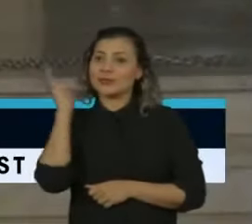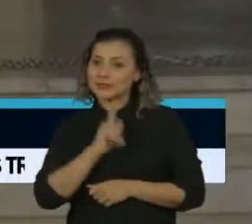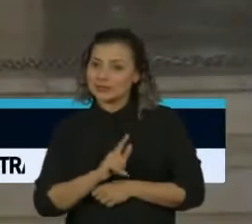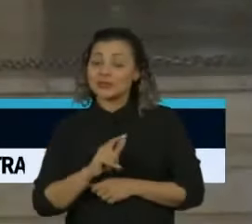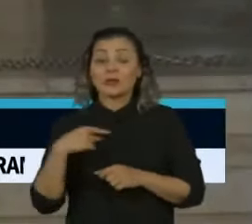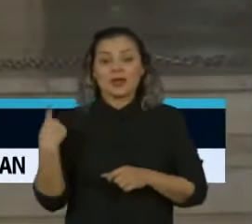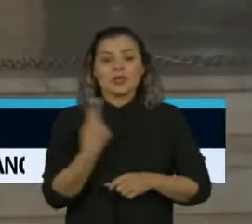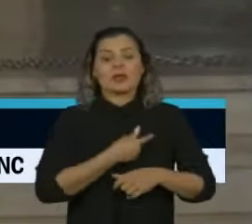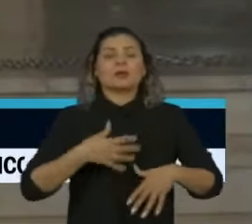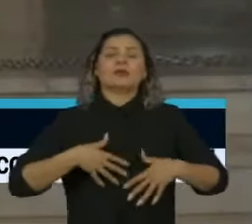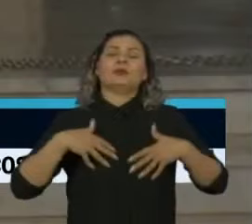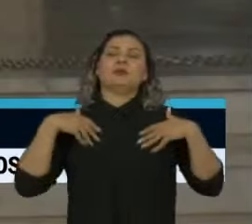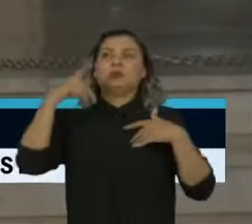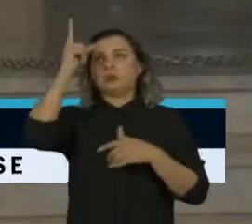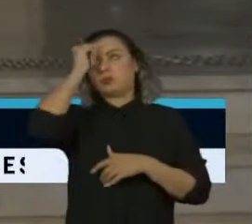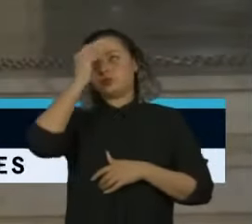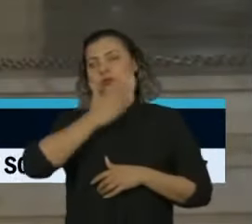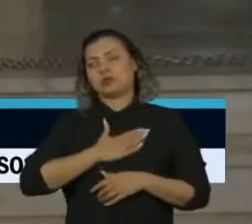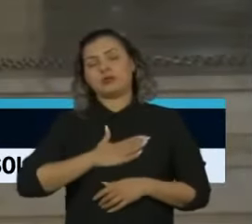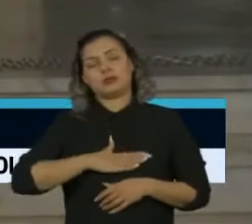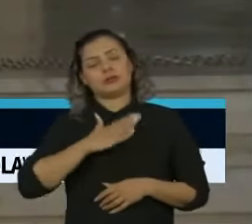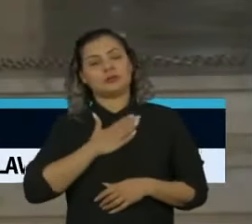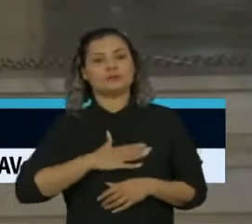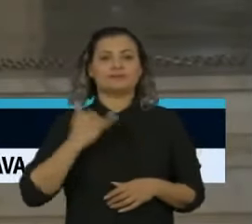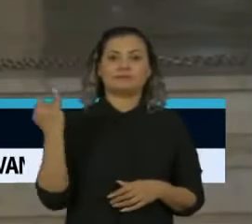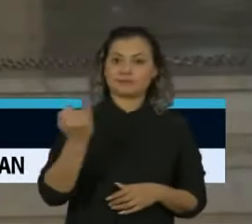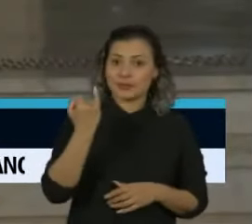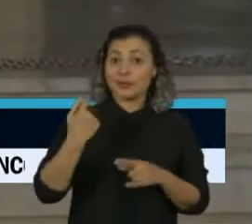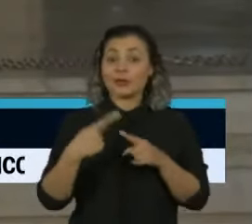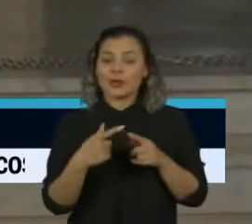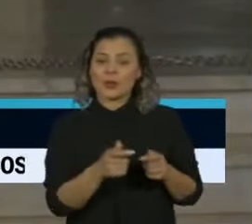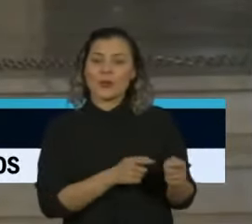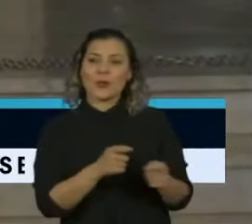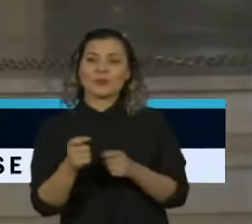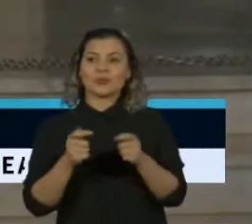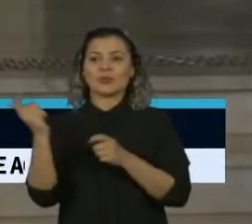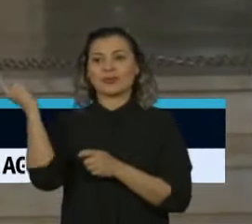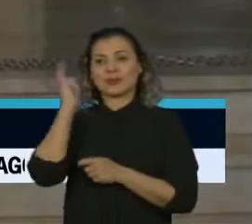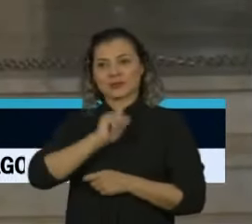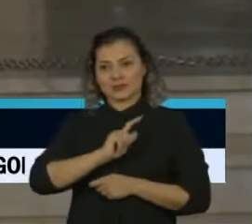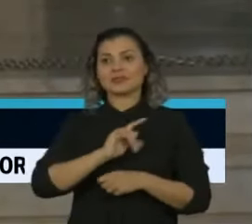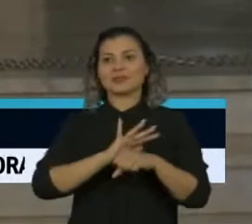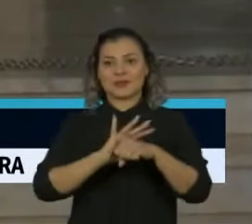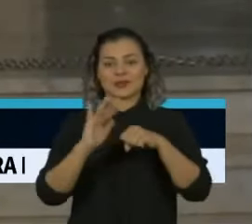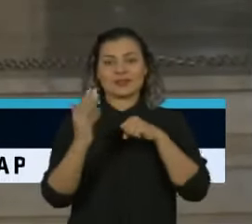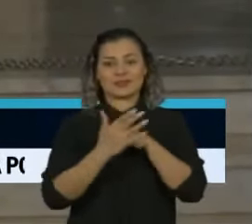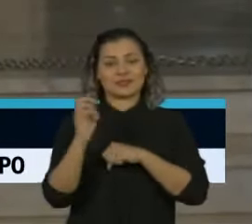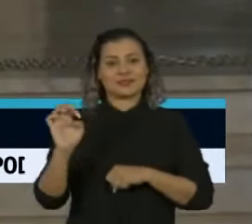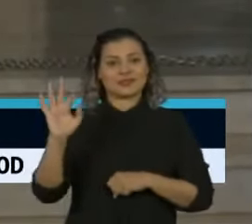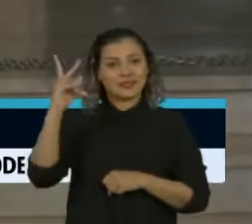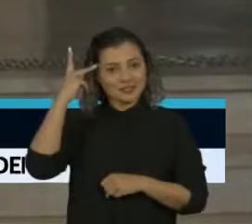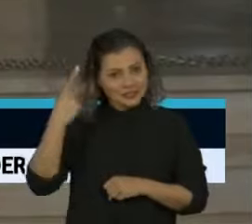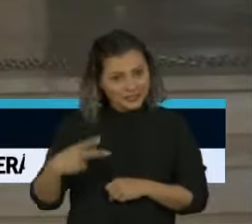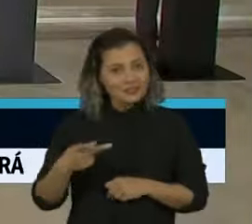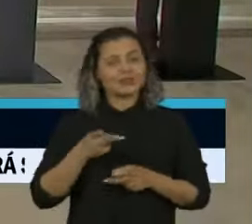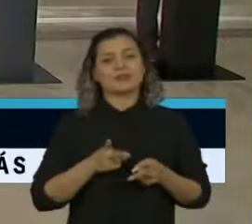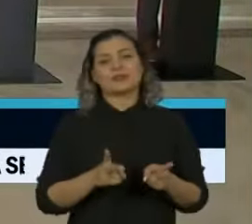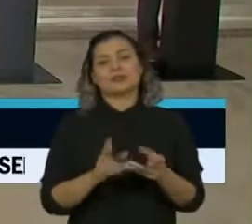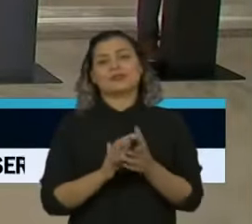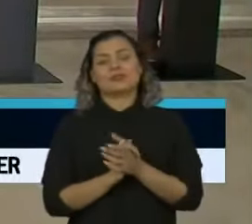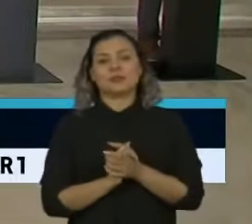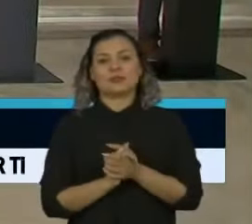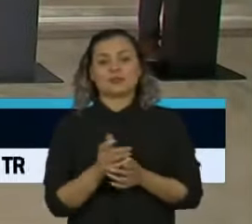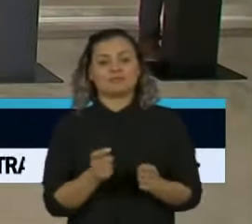para nós é algo de grande valia, mostrando que o controle da pandemia no nosso estado continua.